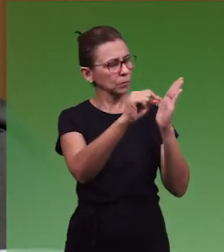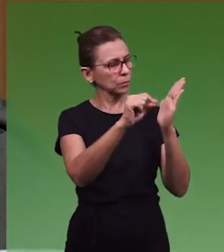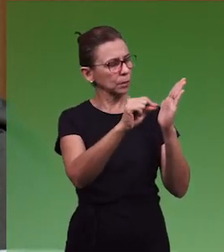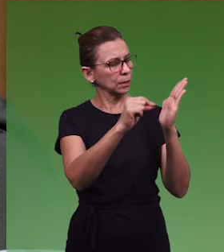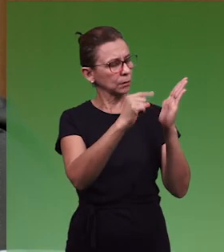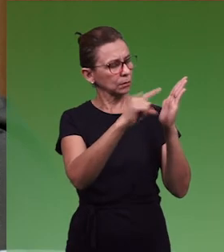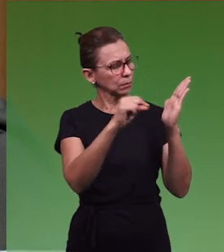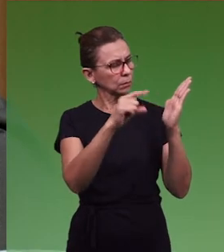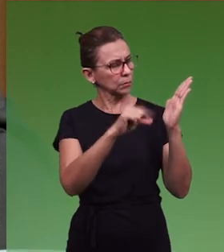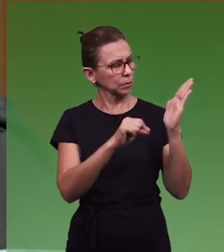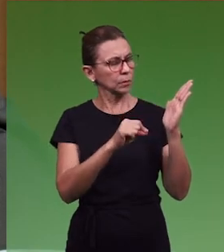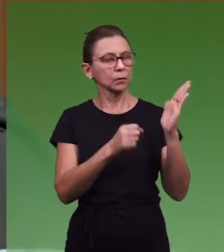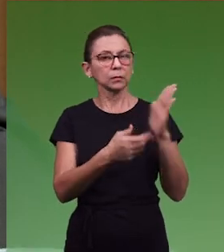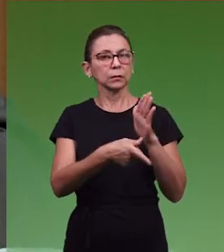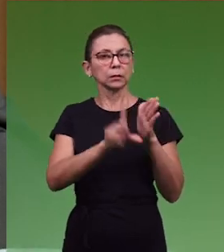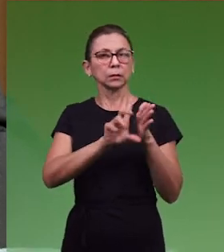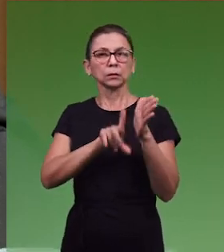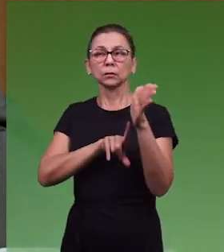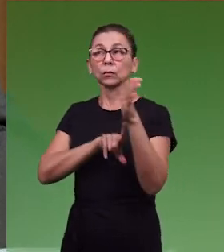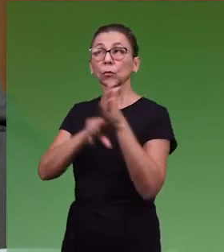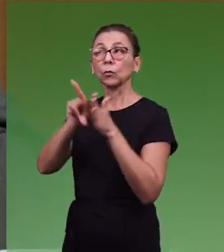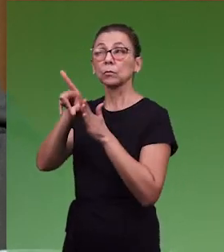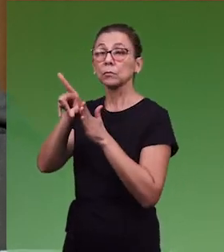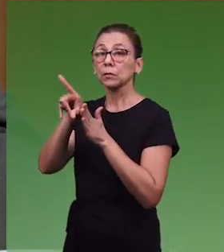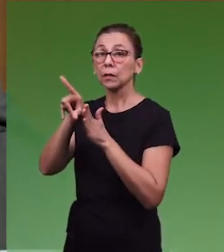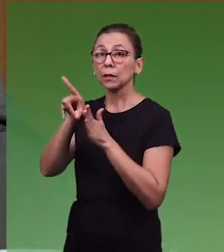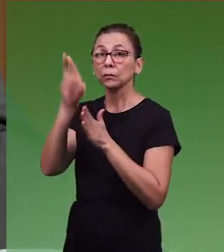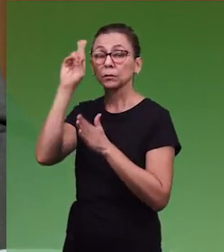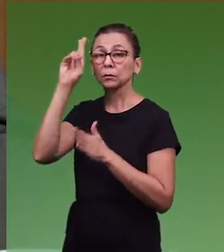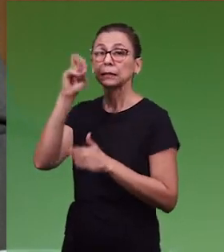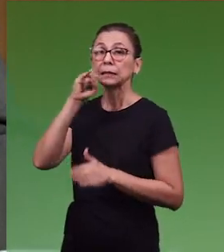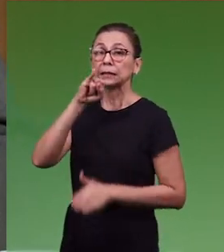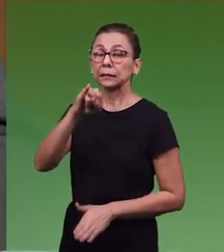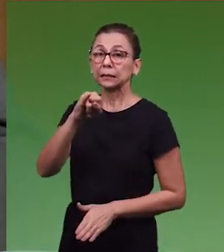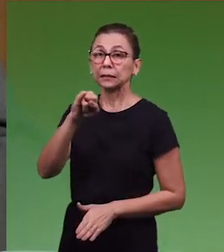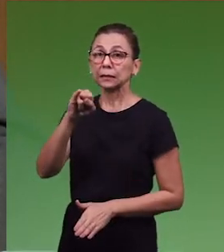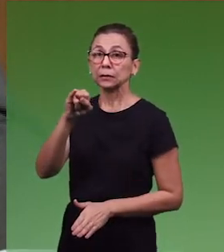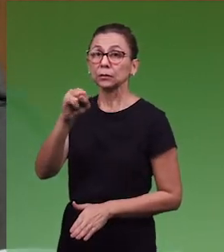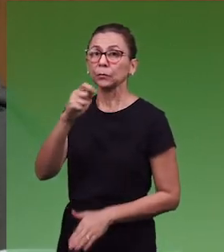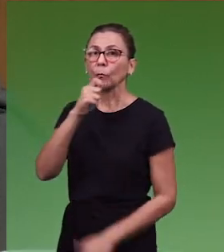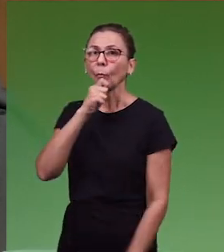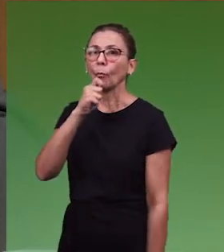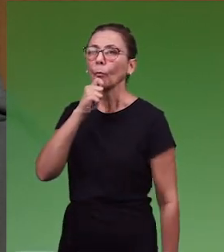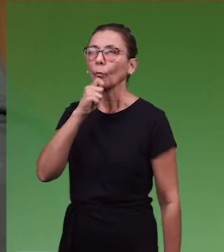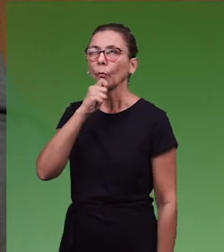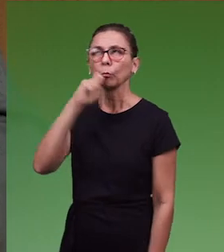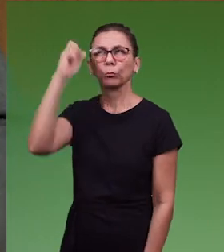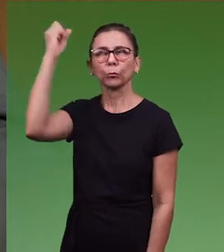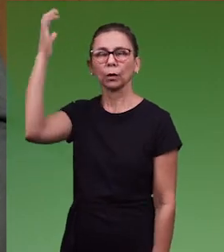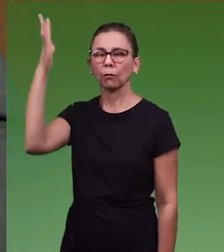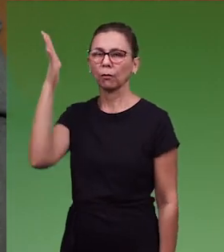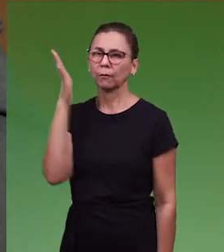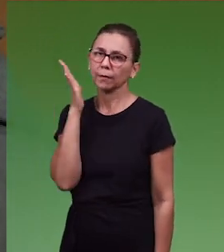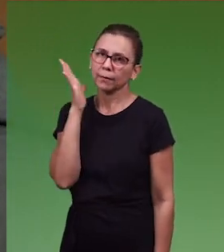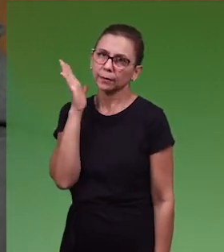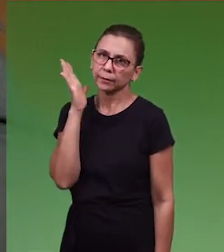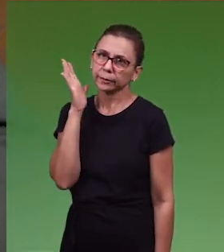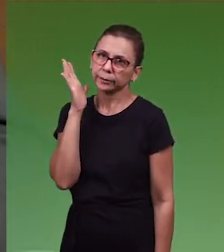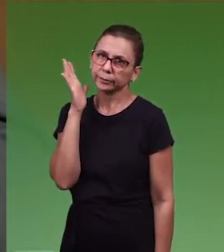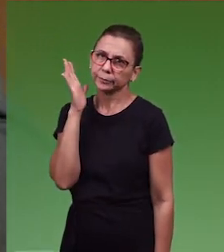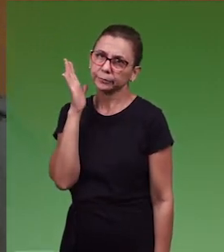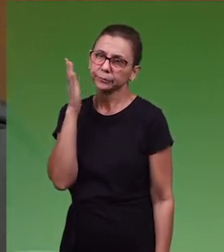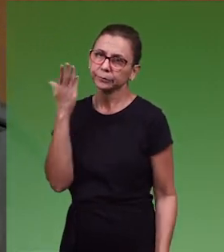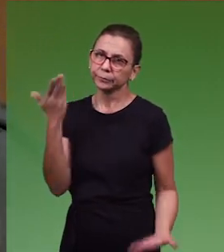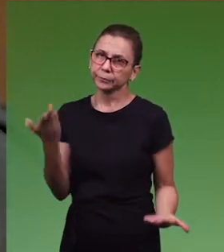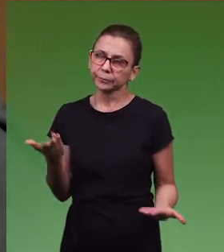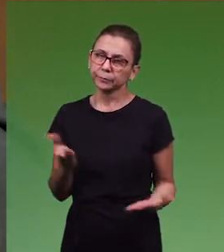Senhor e, de preferência, se o Senhor não revelar, que se consulte alguém